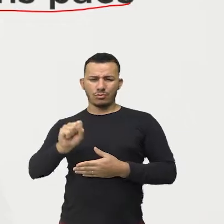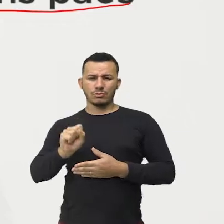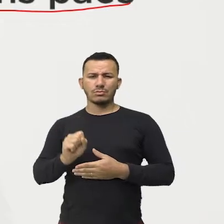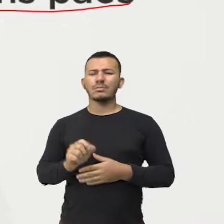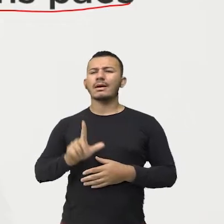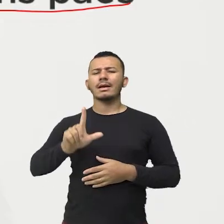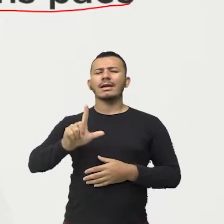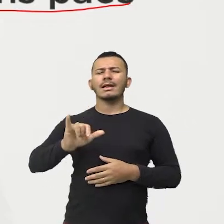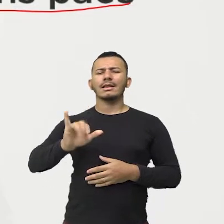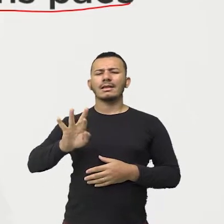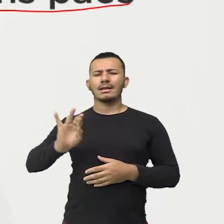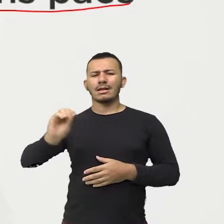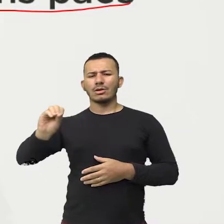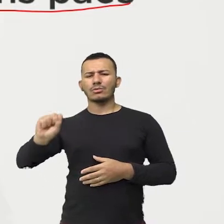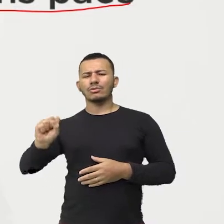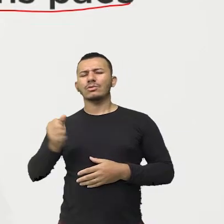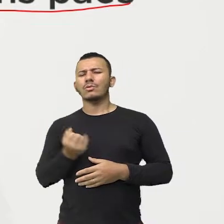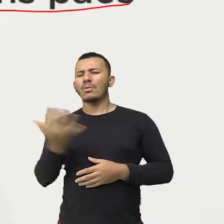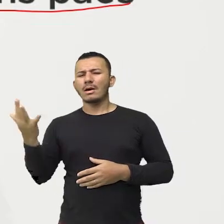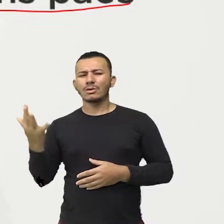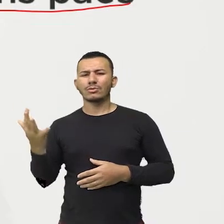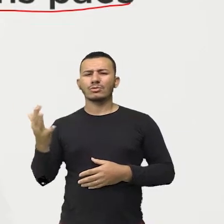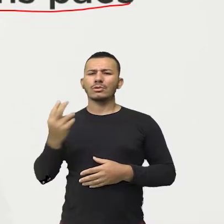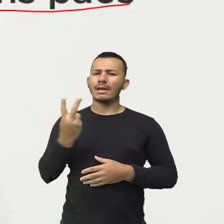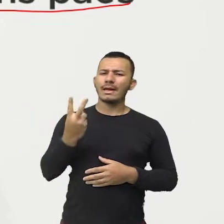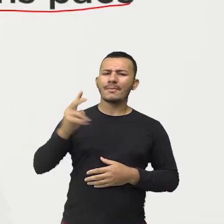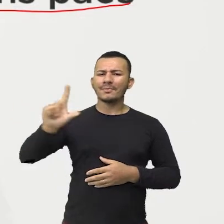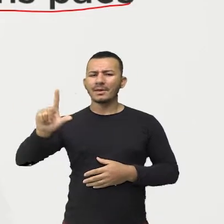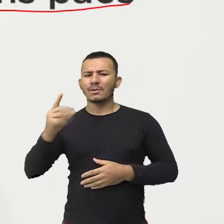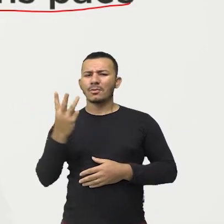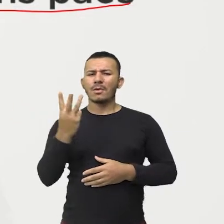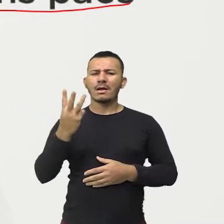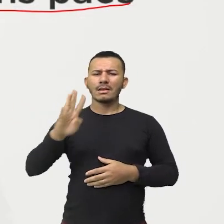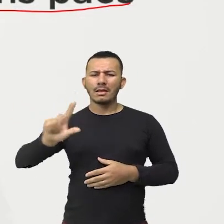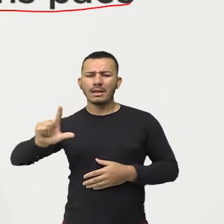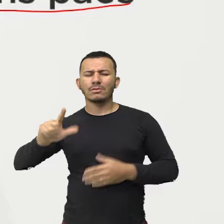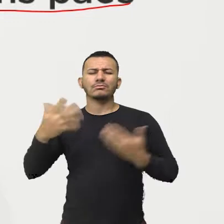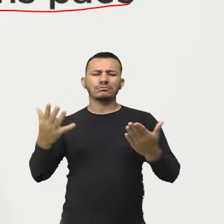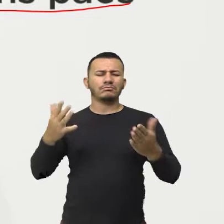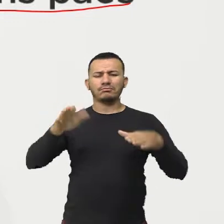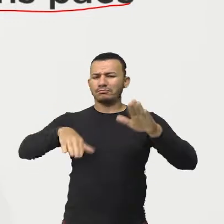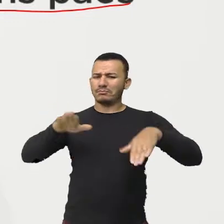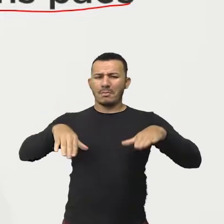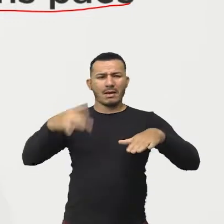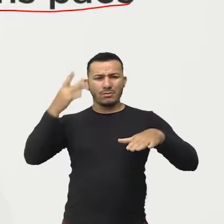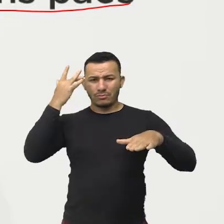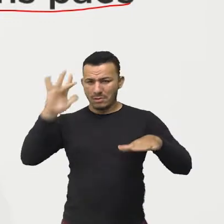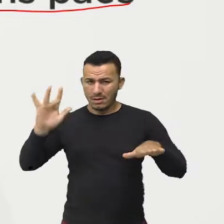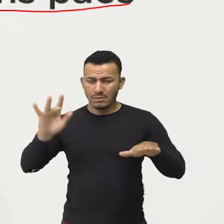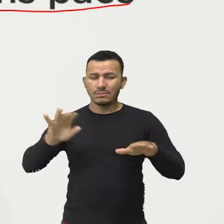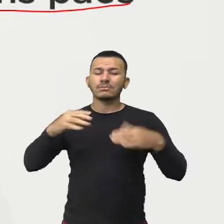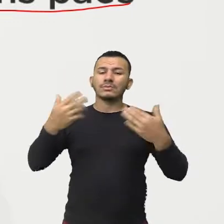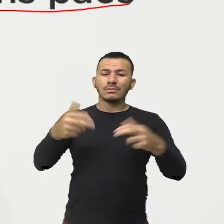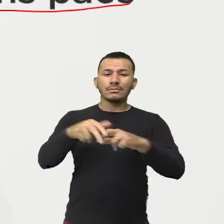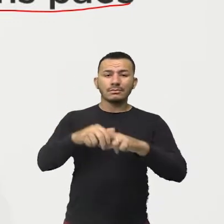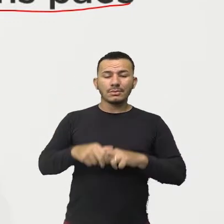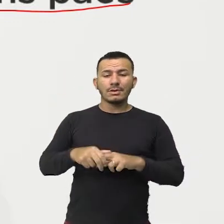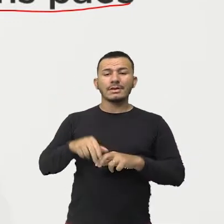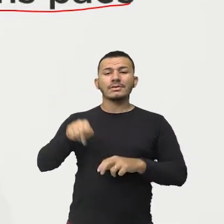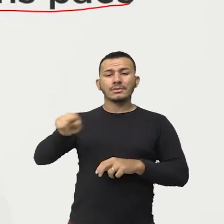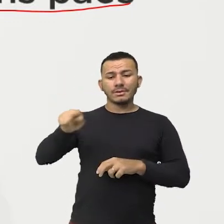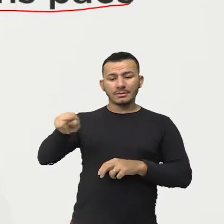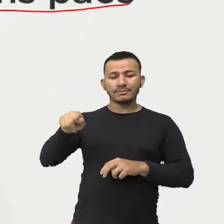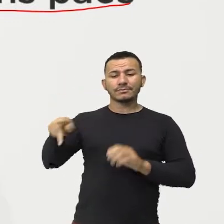Não sei. Podia levar qualquer quantidade de leite. Essa qualquer quantidade vai nos dar a ideia de termo de expressão de